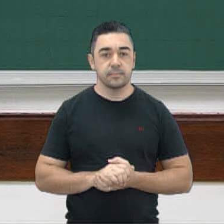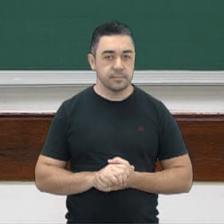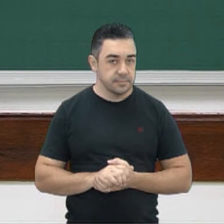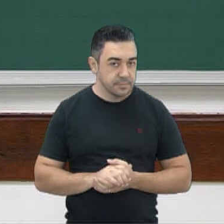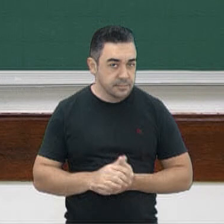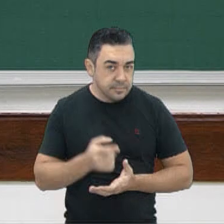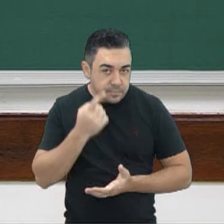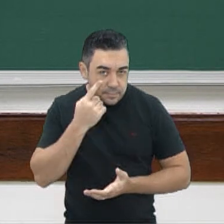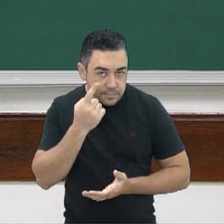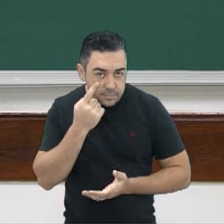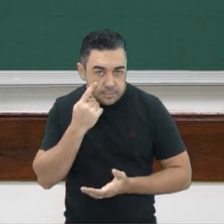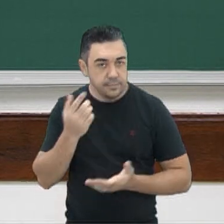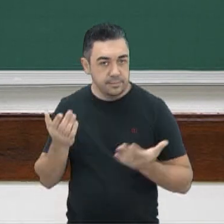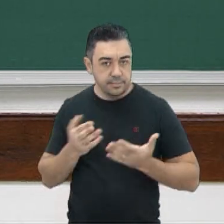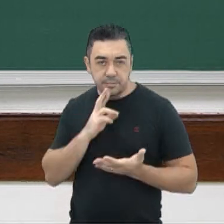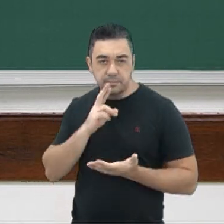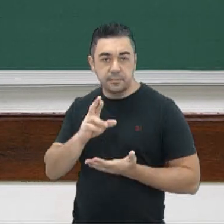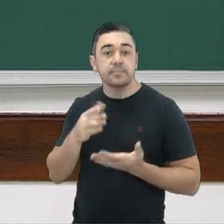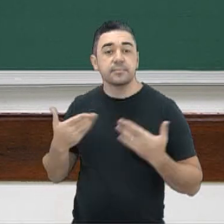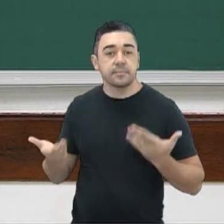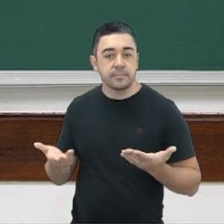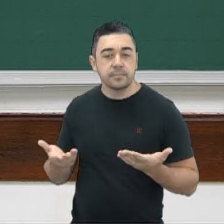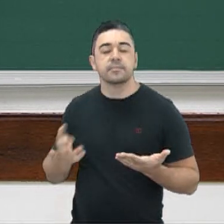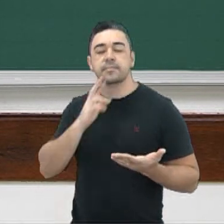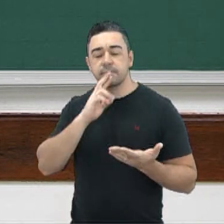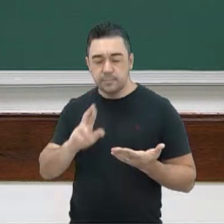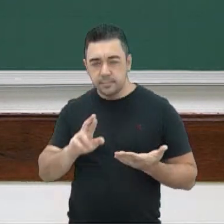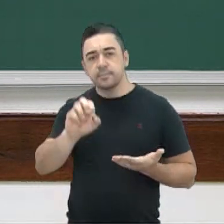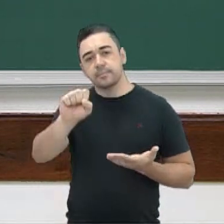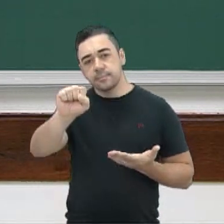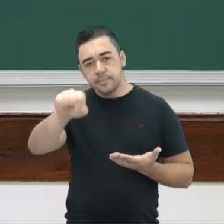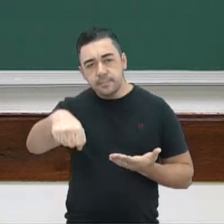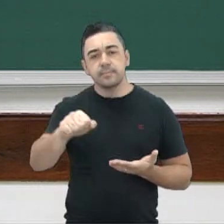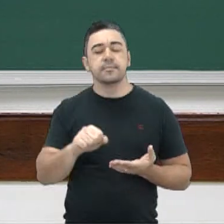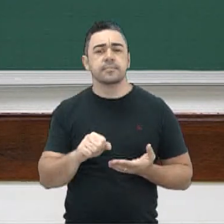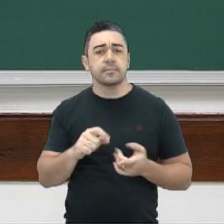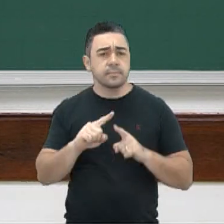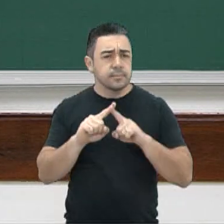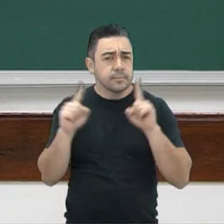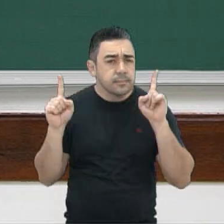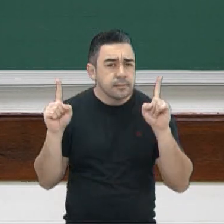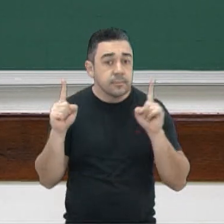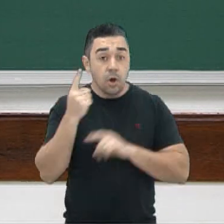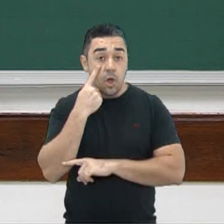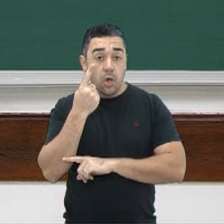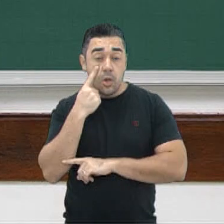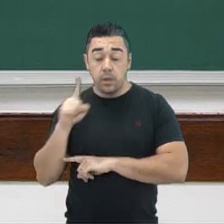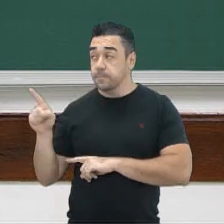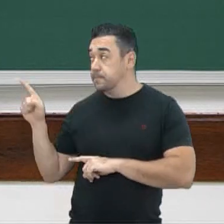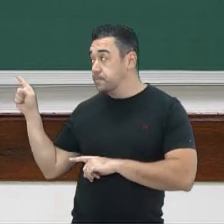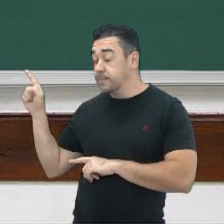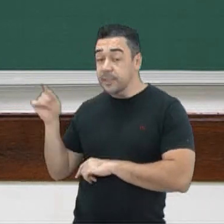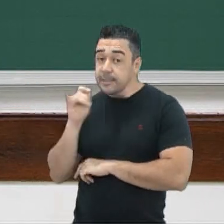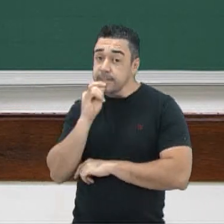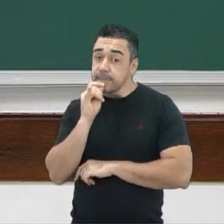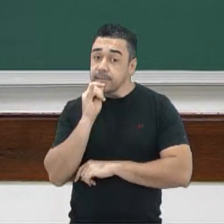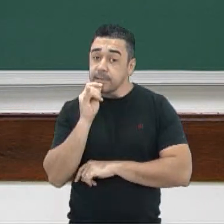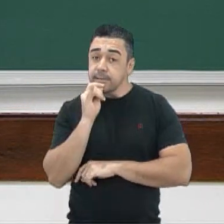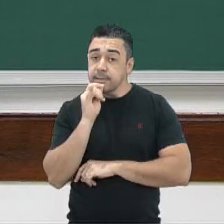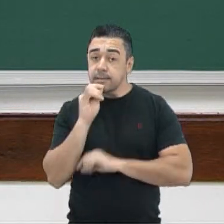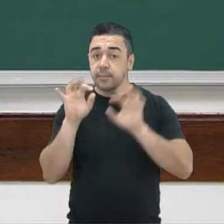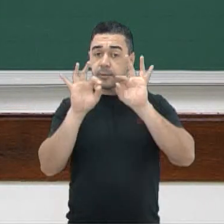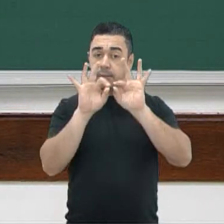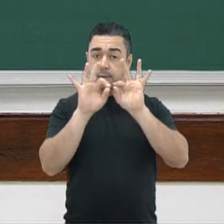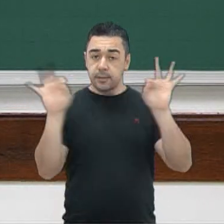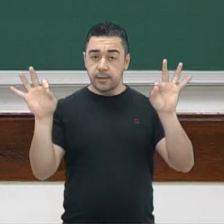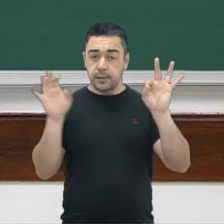Então, olha lá. Qual que é a resposta? A resposta é sim. Mas vejam que eu coloquei um exemplo para vocês que está dentro de